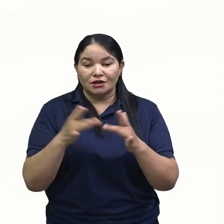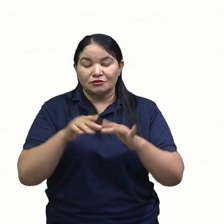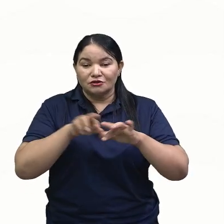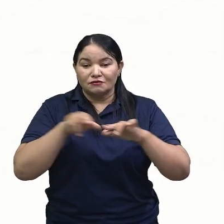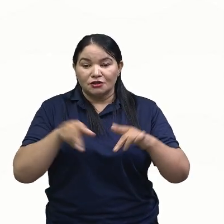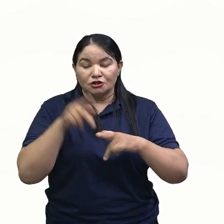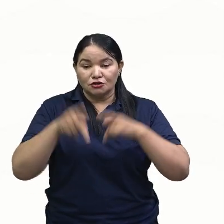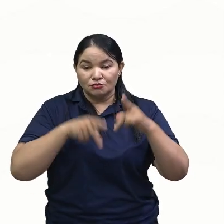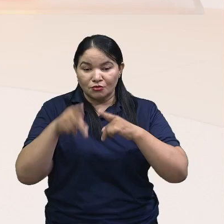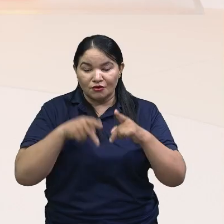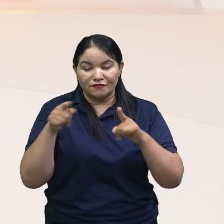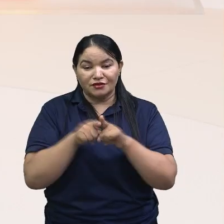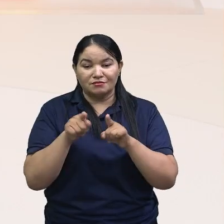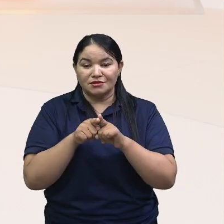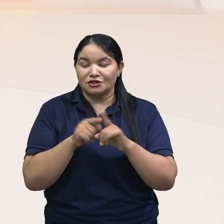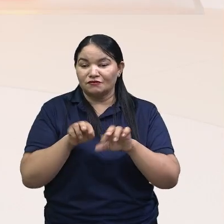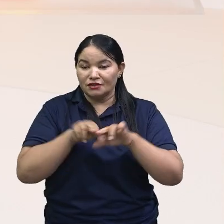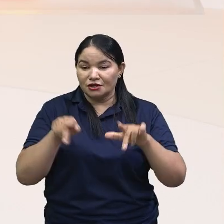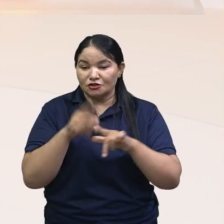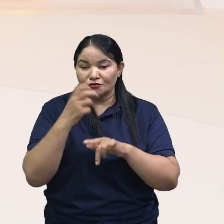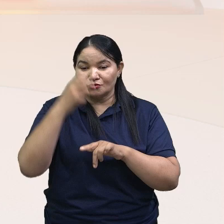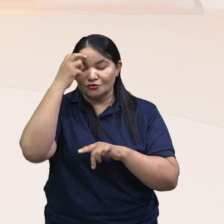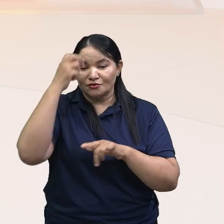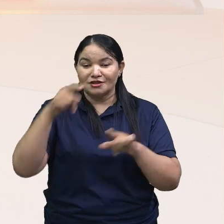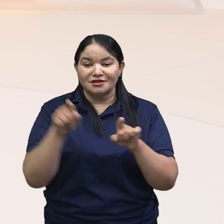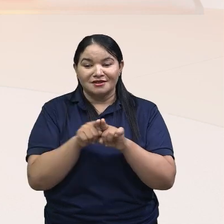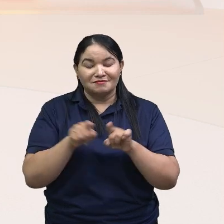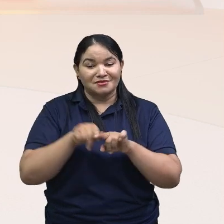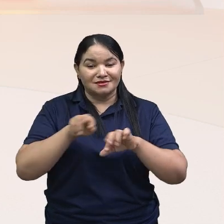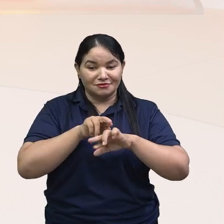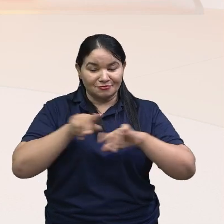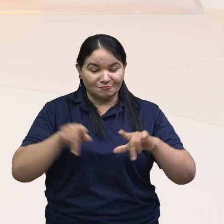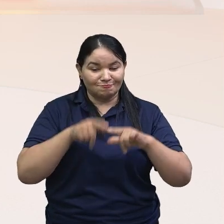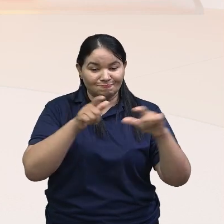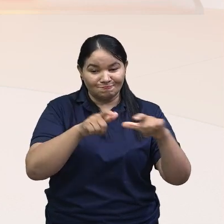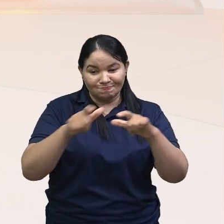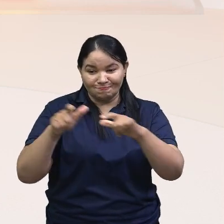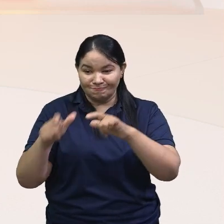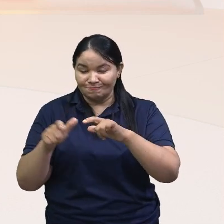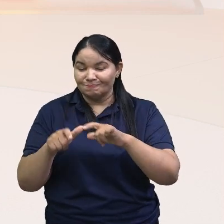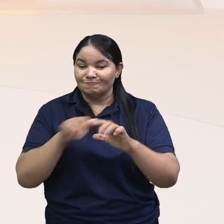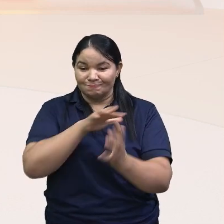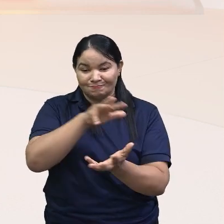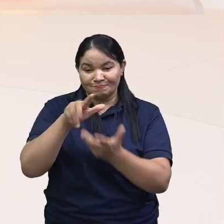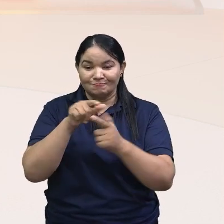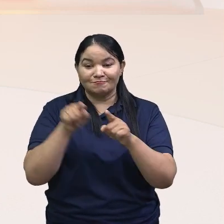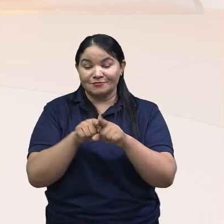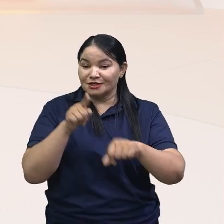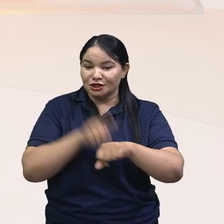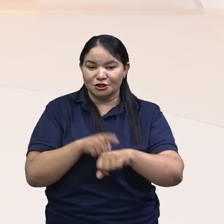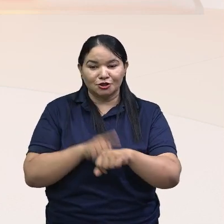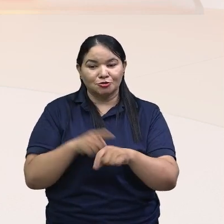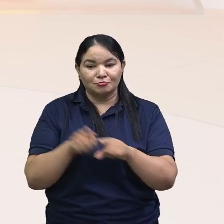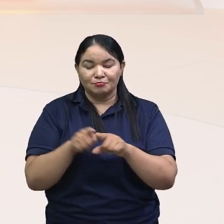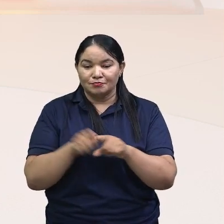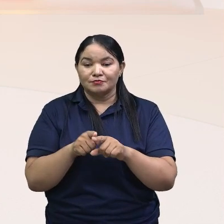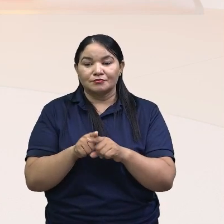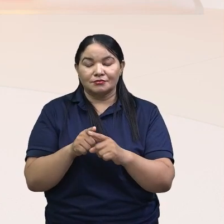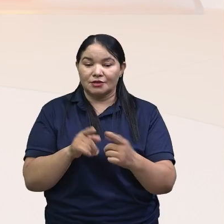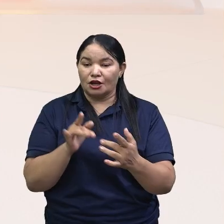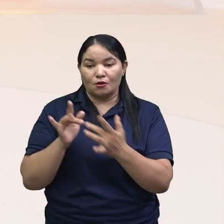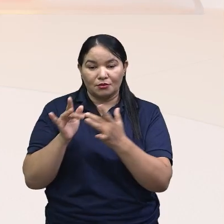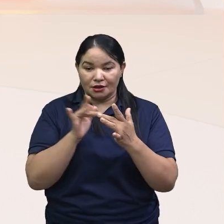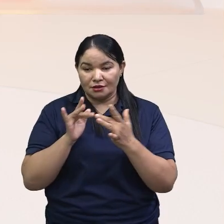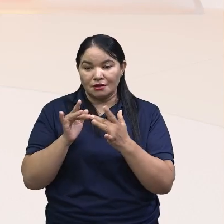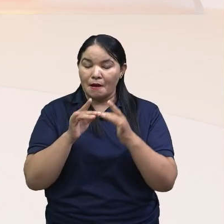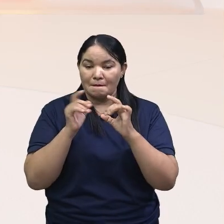diferentes povos, diferentes culturas, de diferentes lugares do mundo em tempo real. E essas